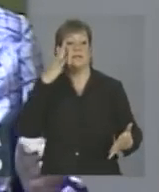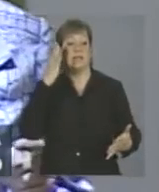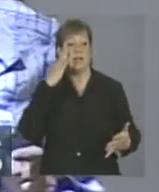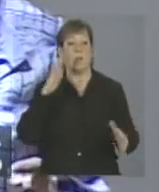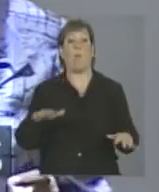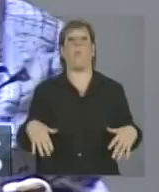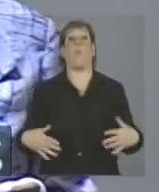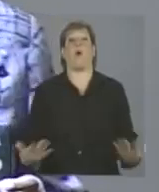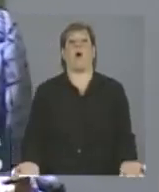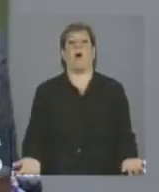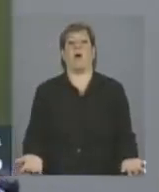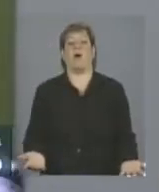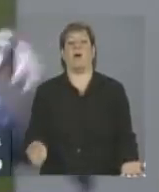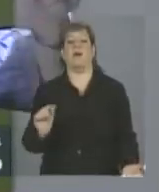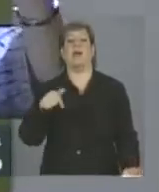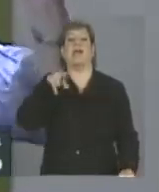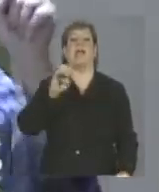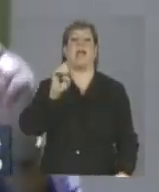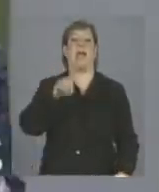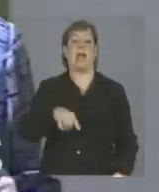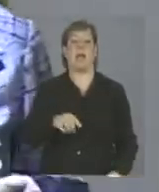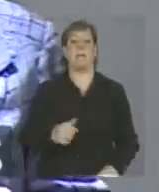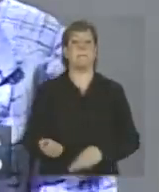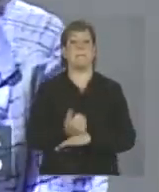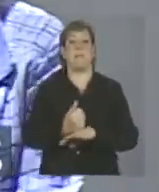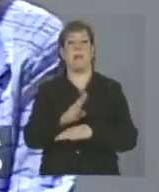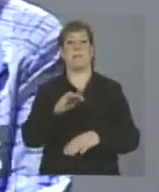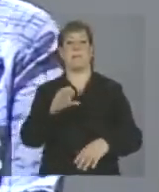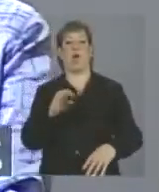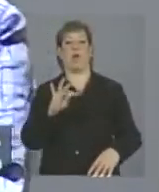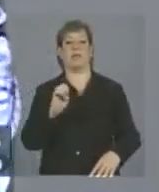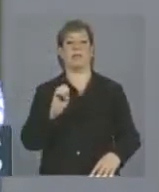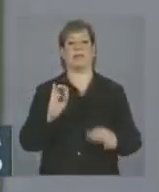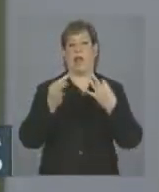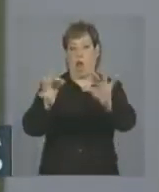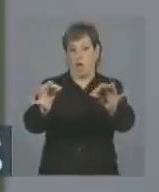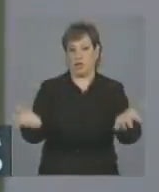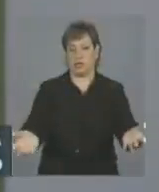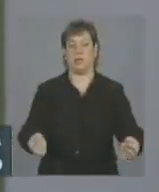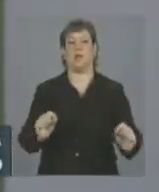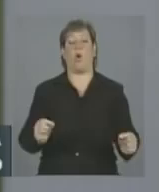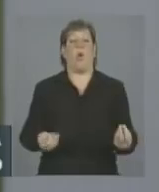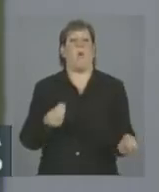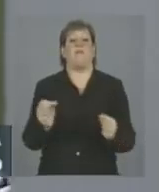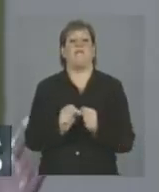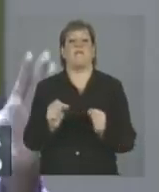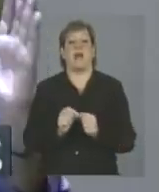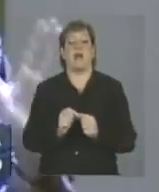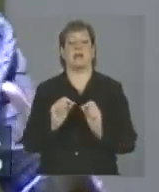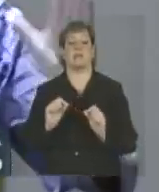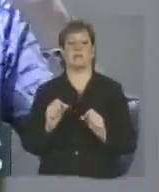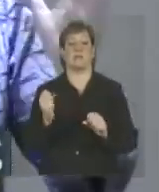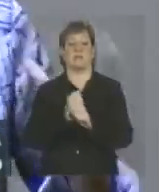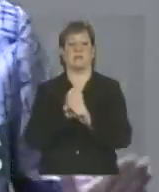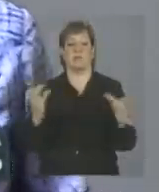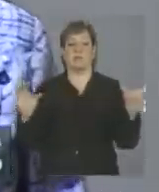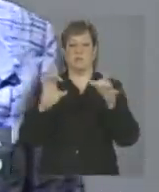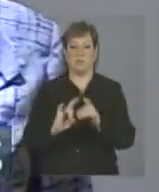é, quem é melhor em biotecnologia, eu quero saber como é que eu faço a ponte. Isto